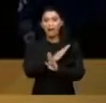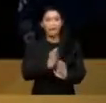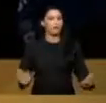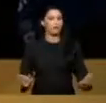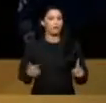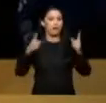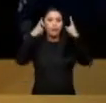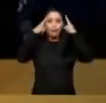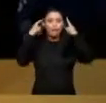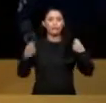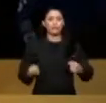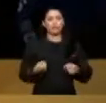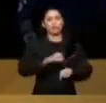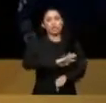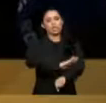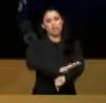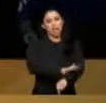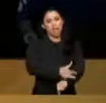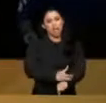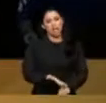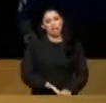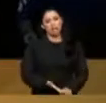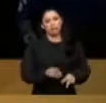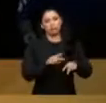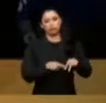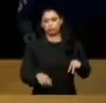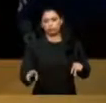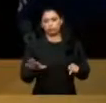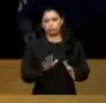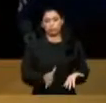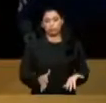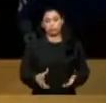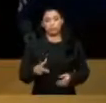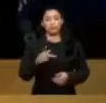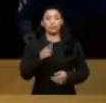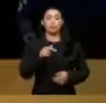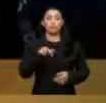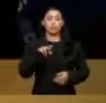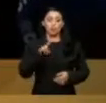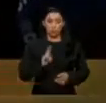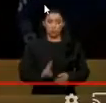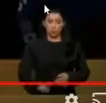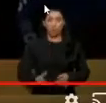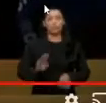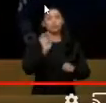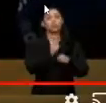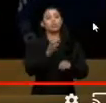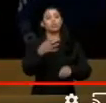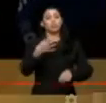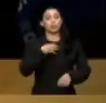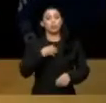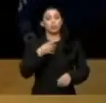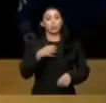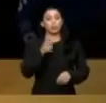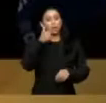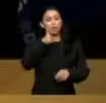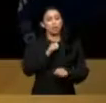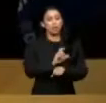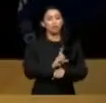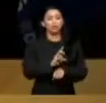a violência racial simbólica. A promotora de justiça do Estado da Bahia, a doutora Lívia